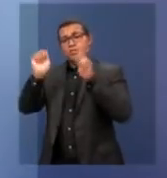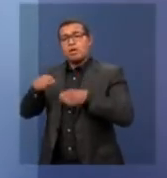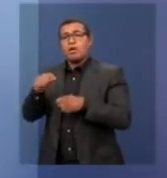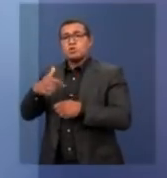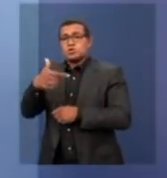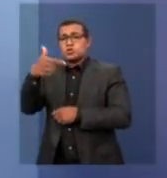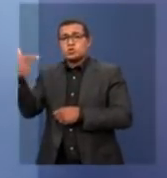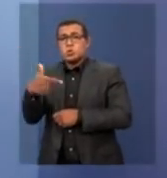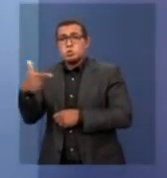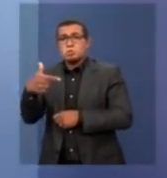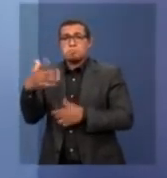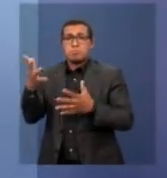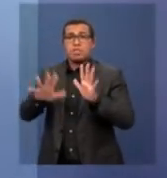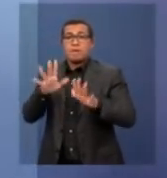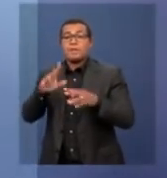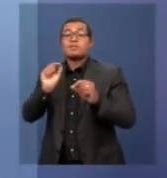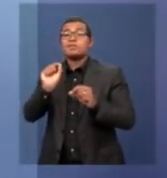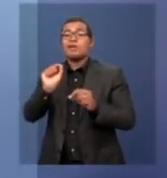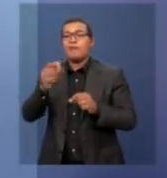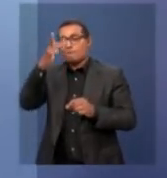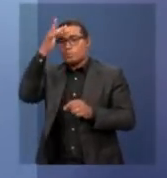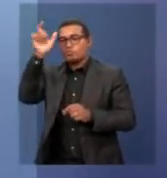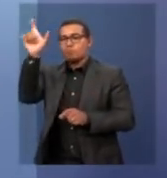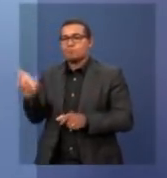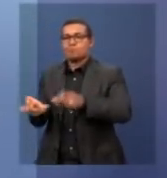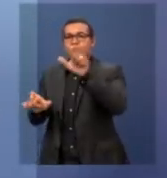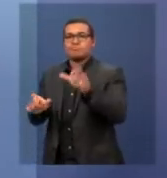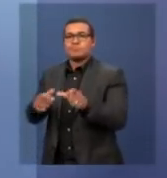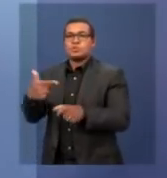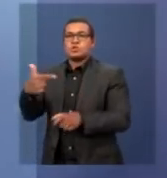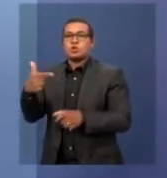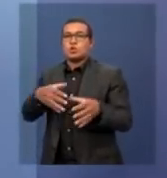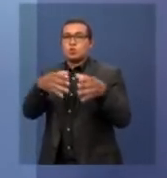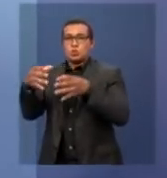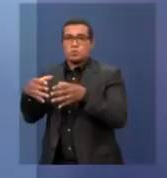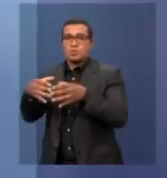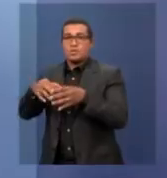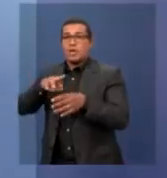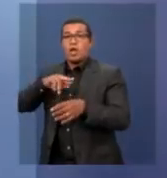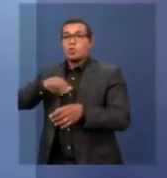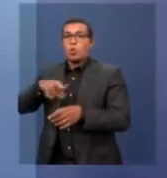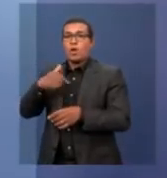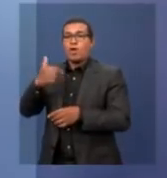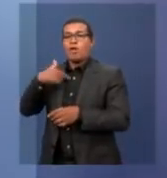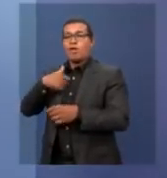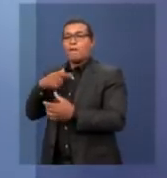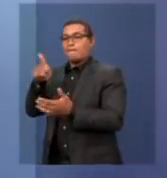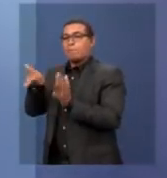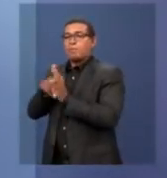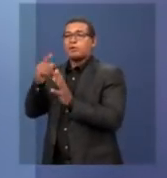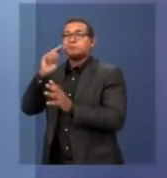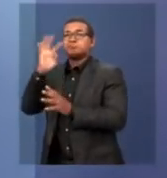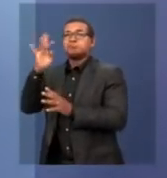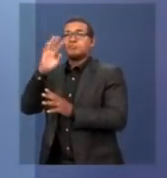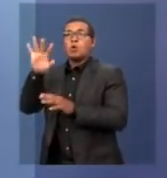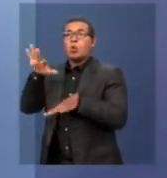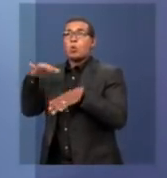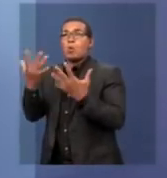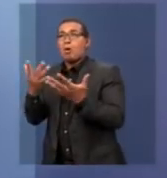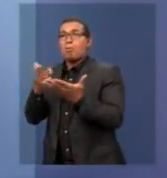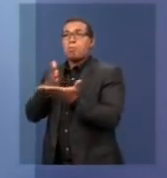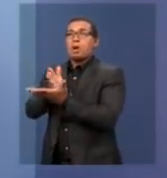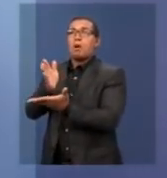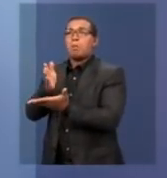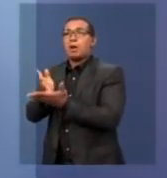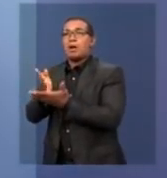acordo com as candidaturas que vão ao segundo turno então não tente tomar a decisão para o dirigente do psb pelo executivo do psb que você